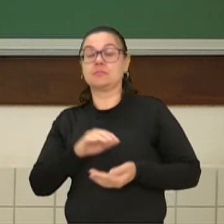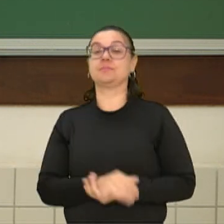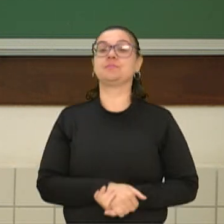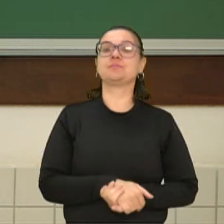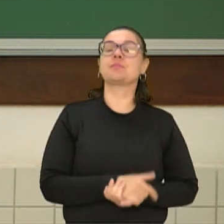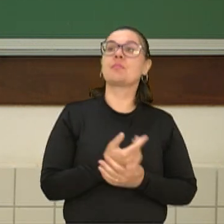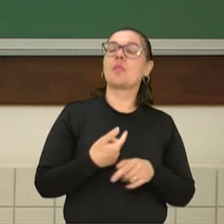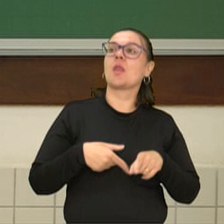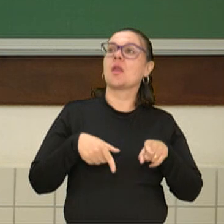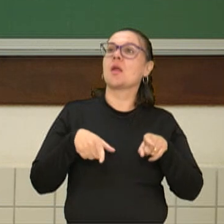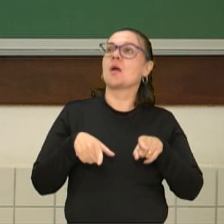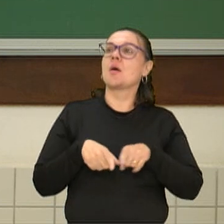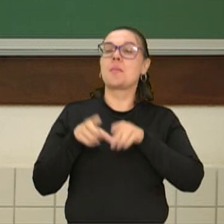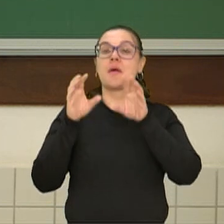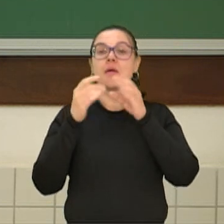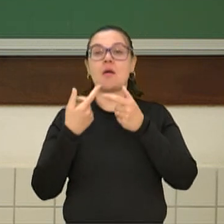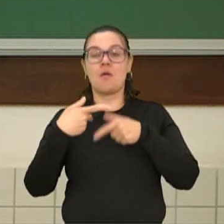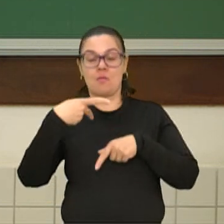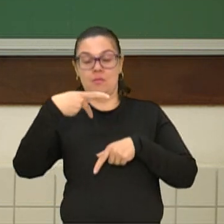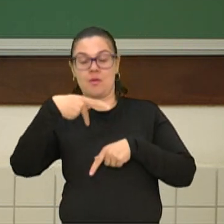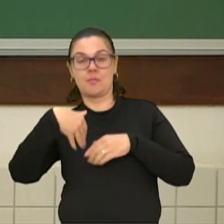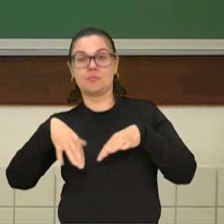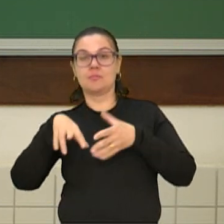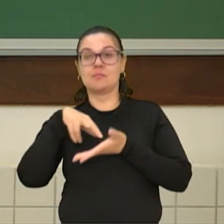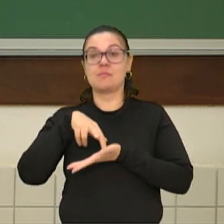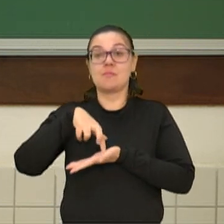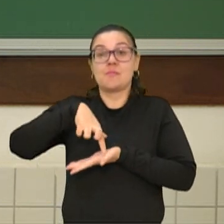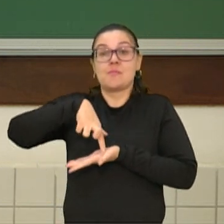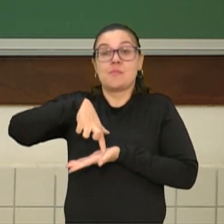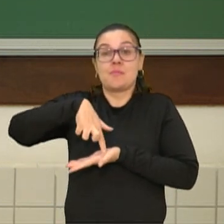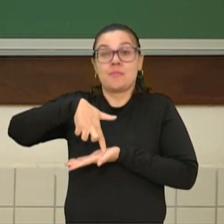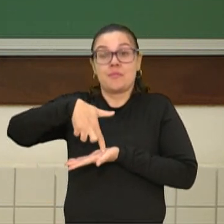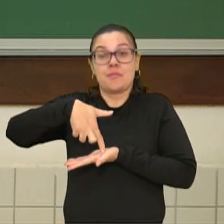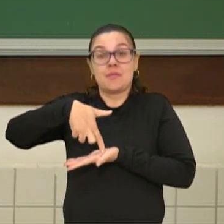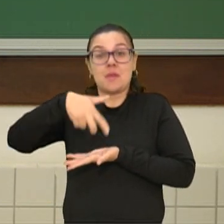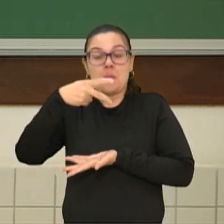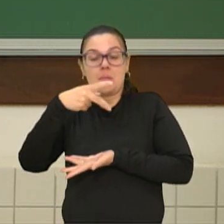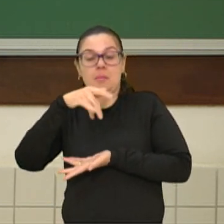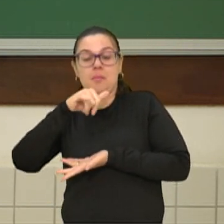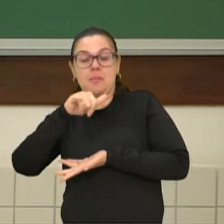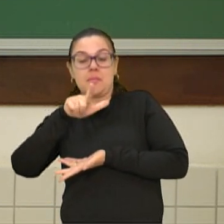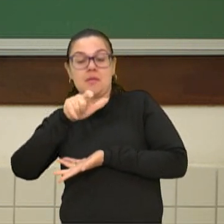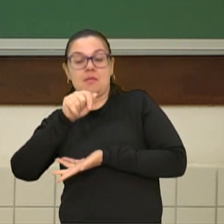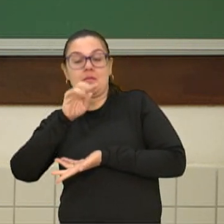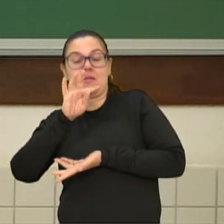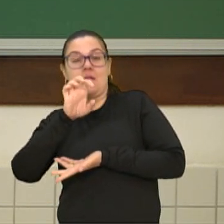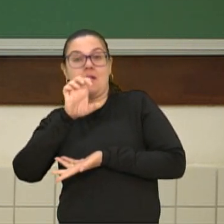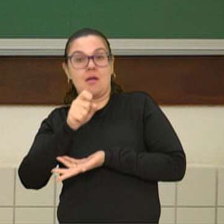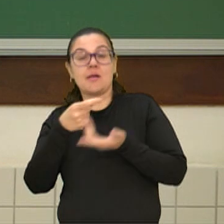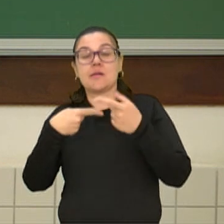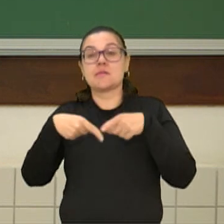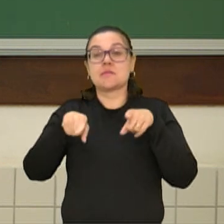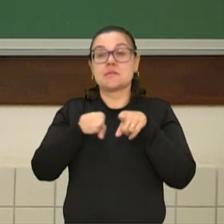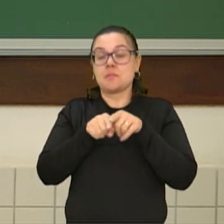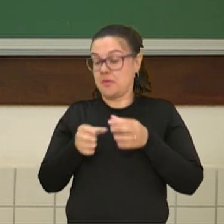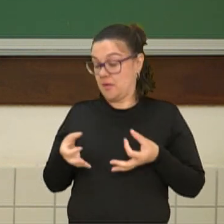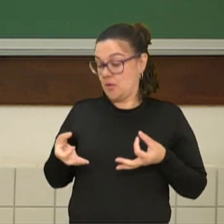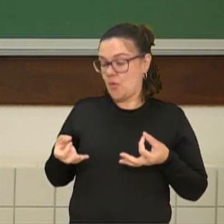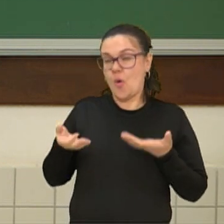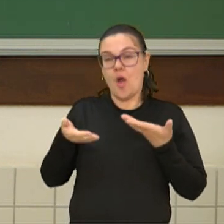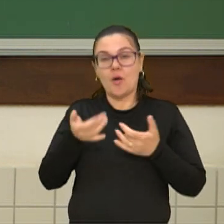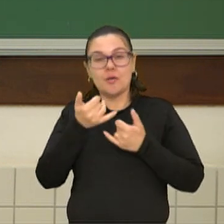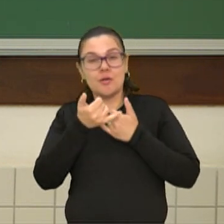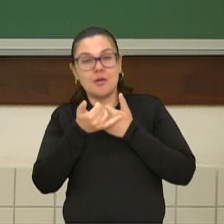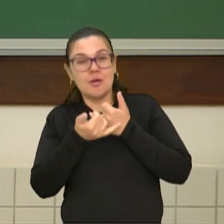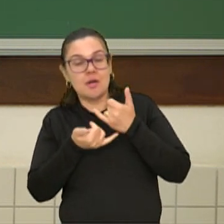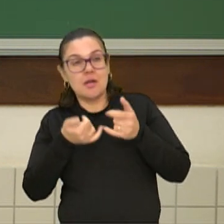uma aula de Pilates, que a gente fez Pilates, a nossa aula de Yoga, um pouquinho, uma pinceladinha